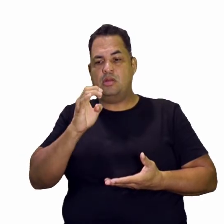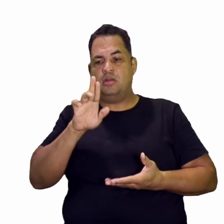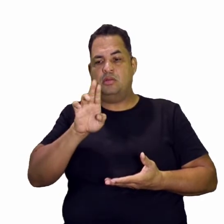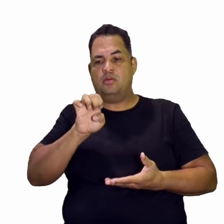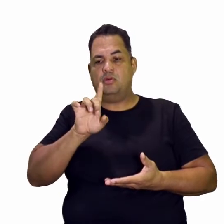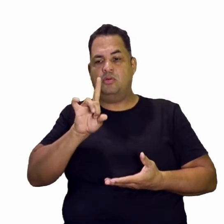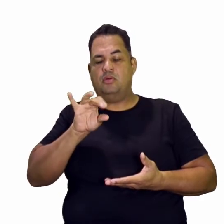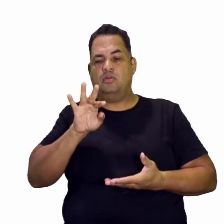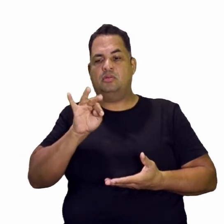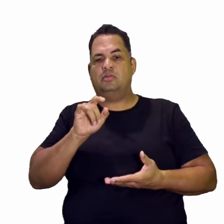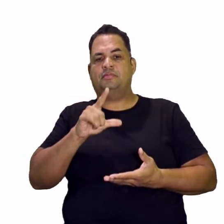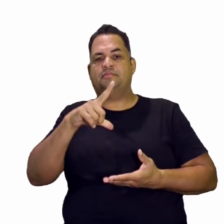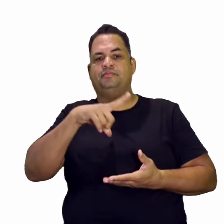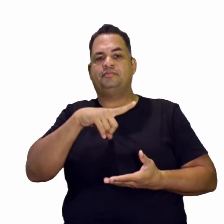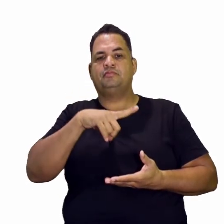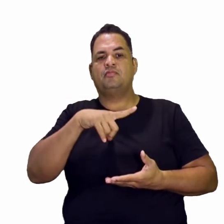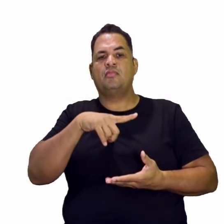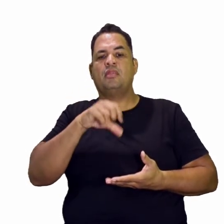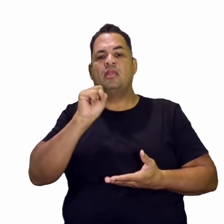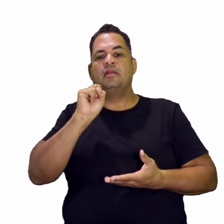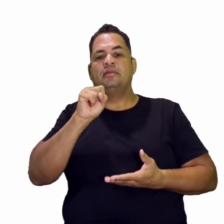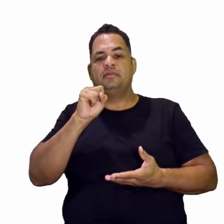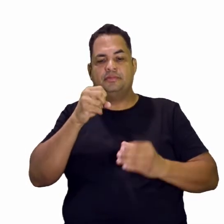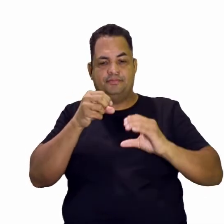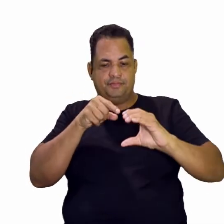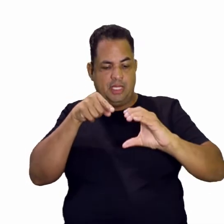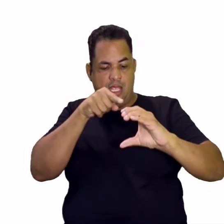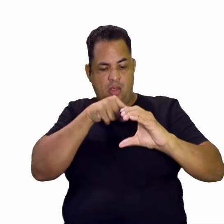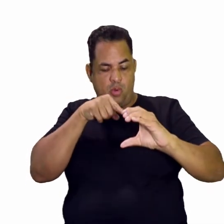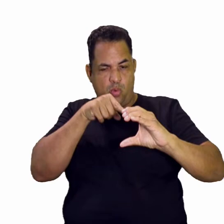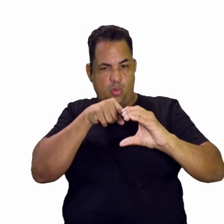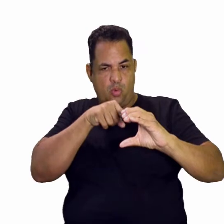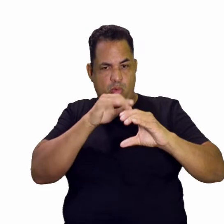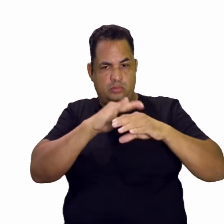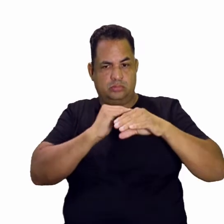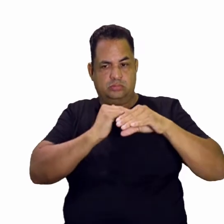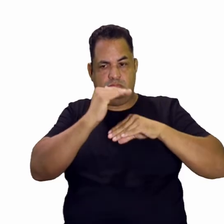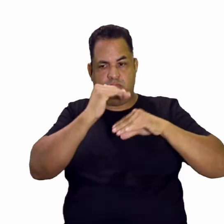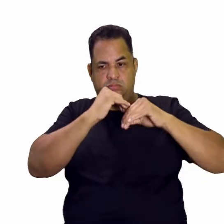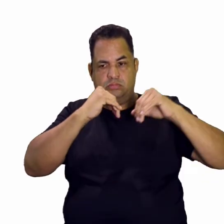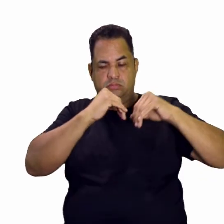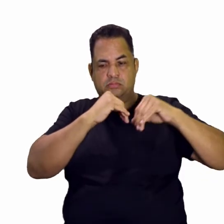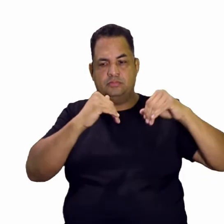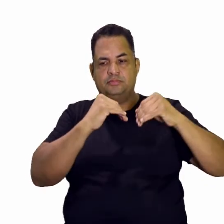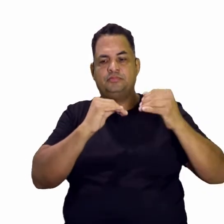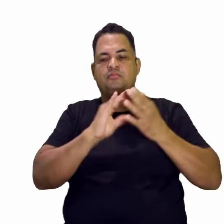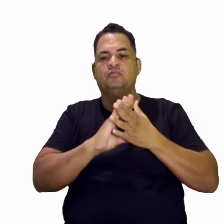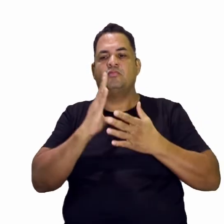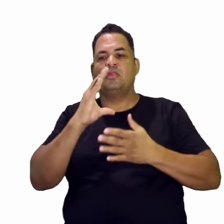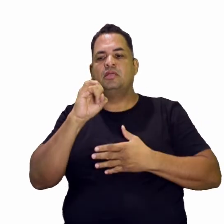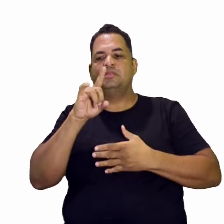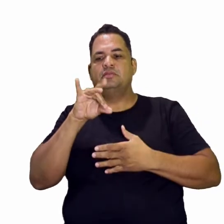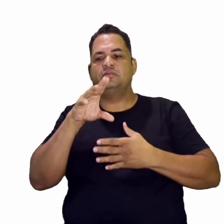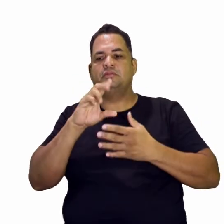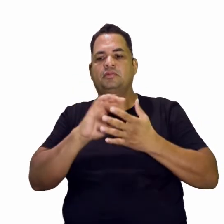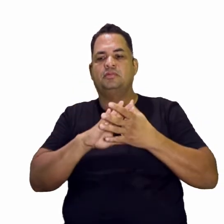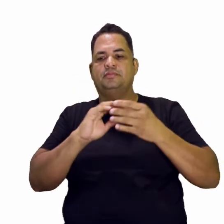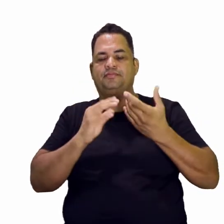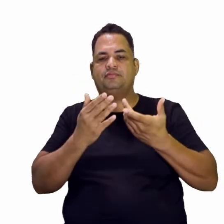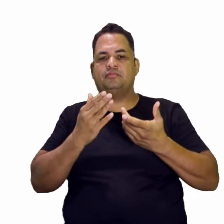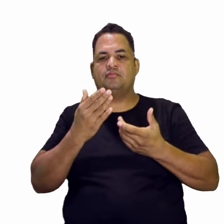eucariontes, que tem sim um núcleo que delimita ou que separa o citoplasma do material genético